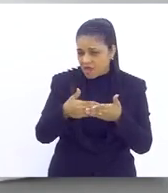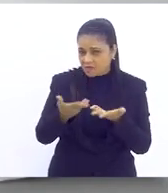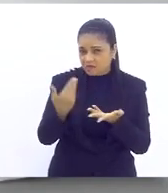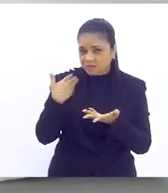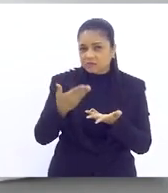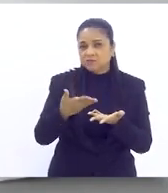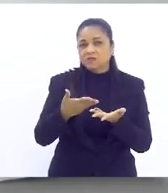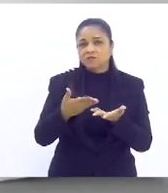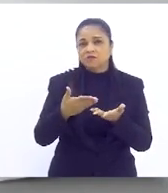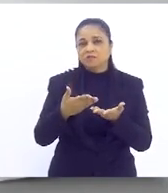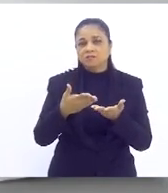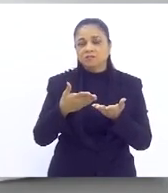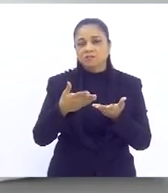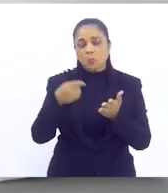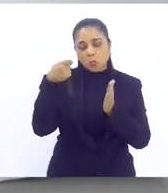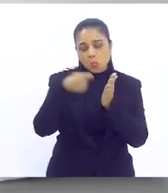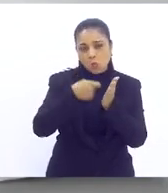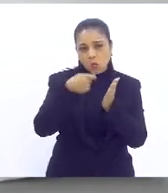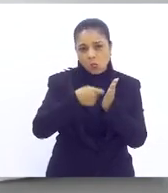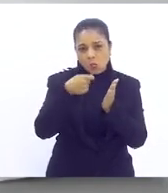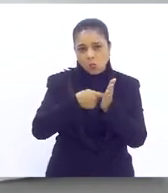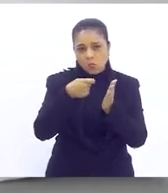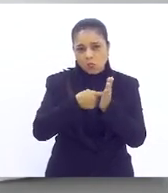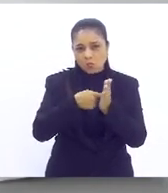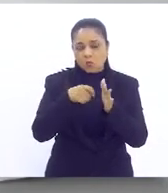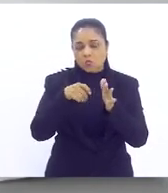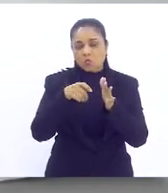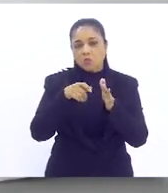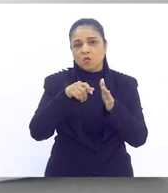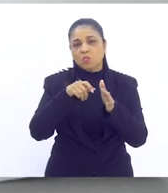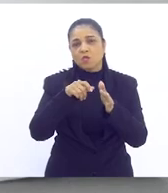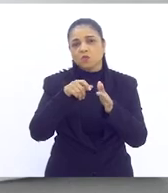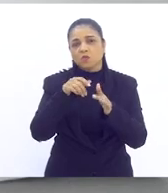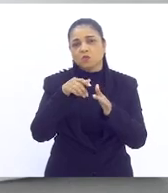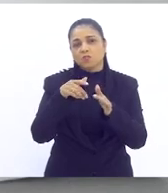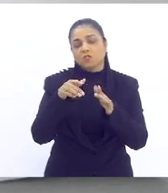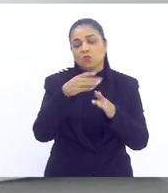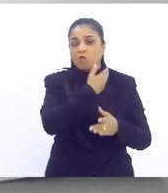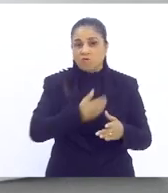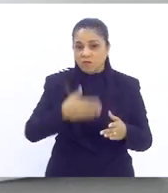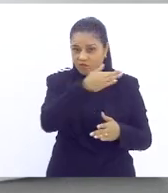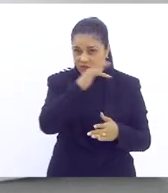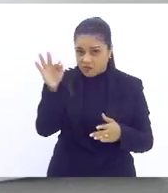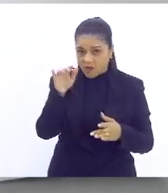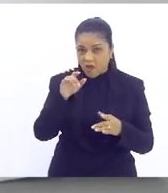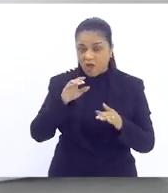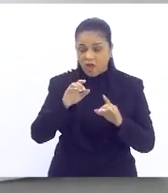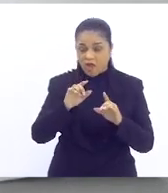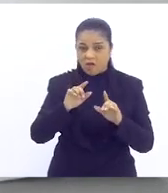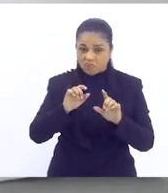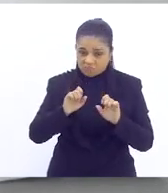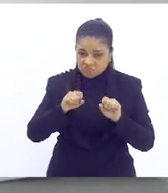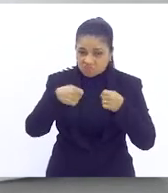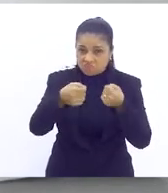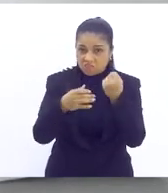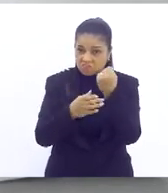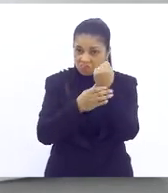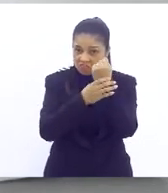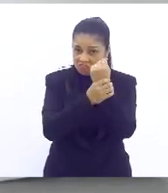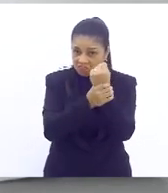a movimentação que foi feita no governo federal a questão das forças de segurança a legislação